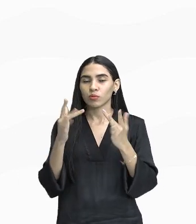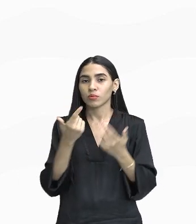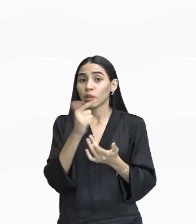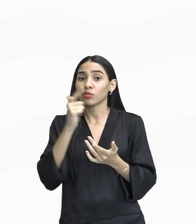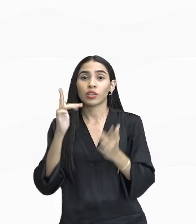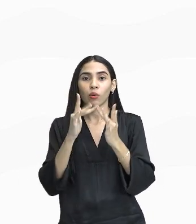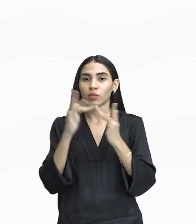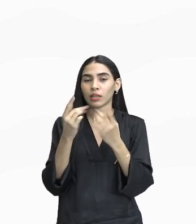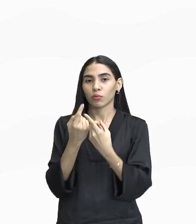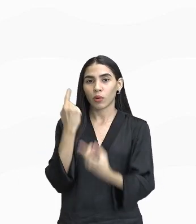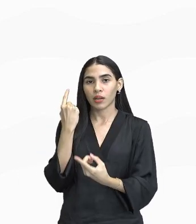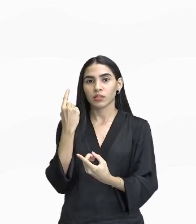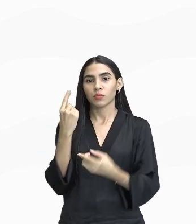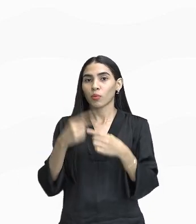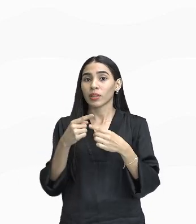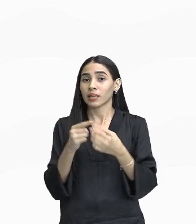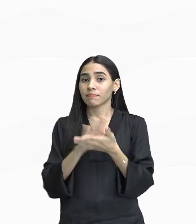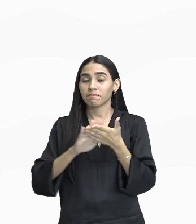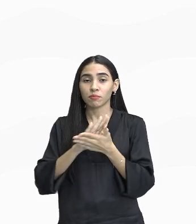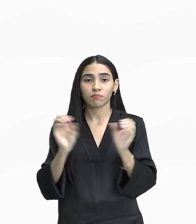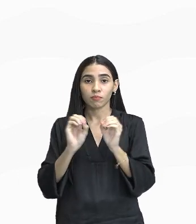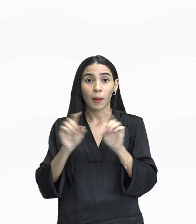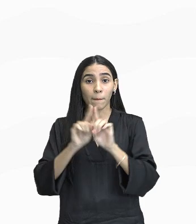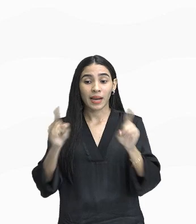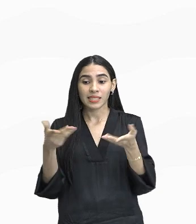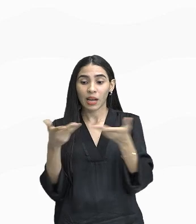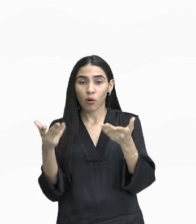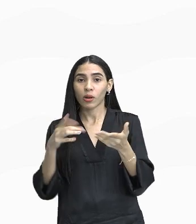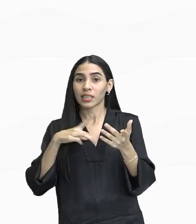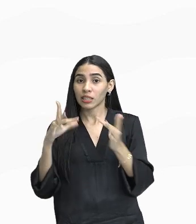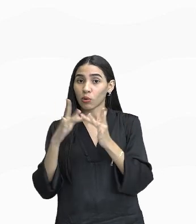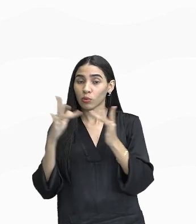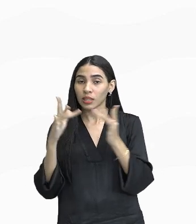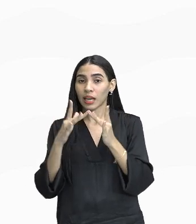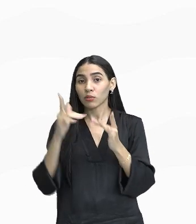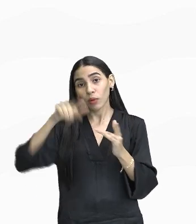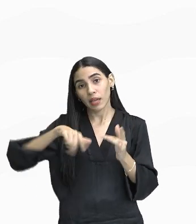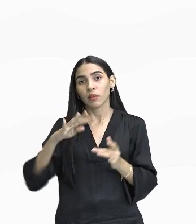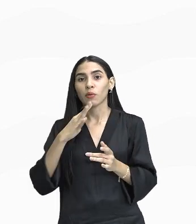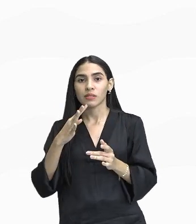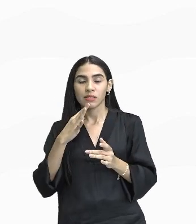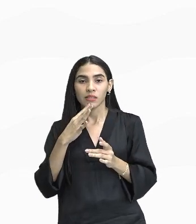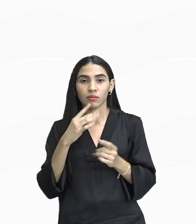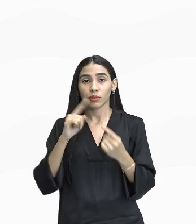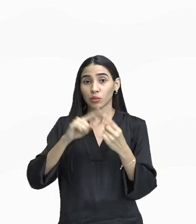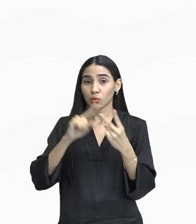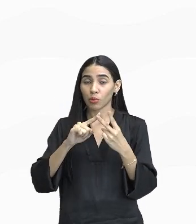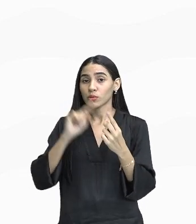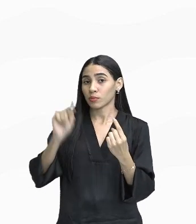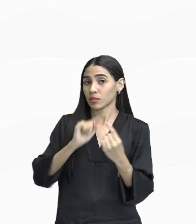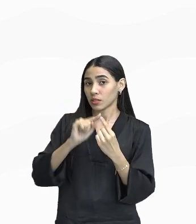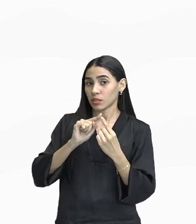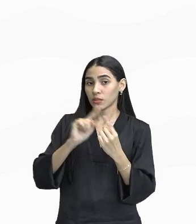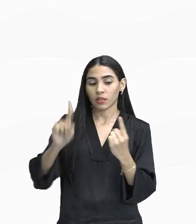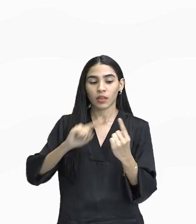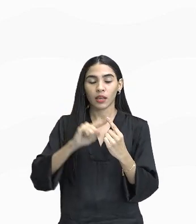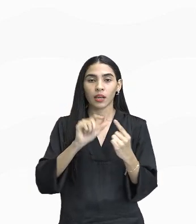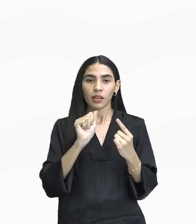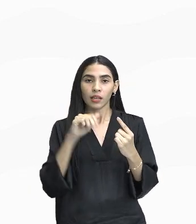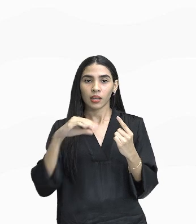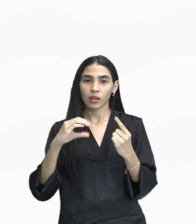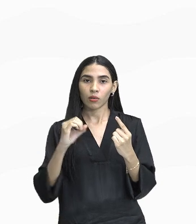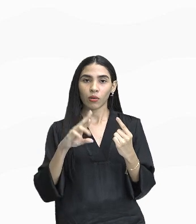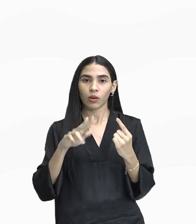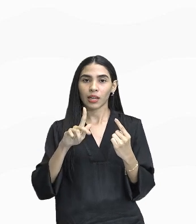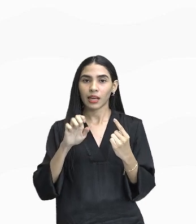conhecido. Agora ele é familiar, Passa a ele ser é conhecido. E não é? são utilizados dois mecanismos, a ancoragem e